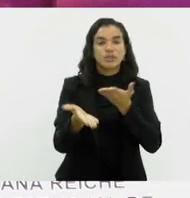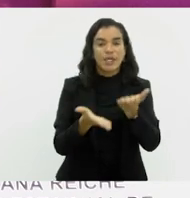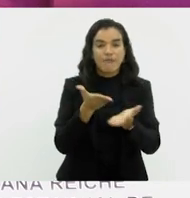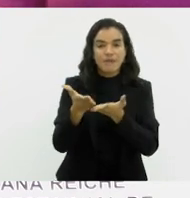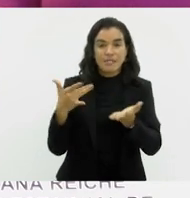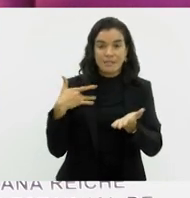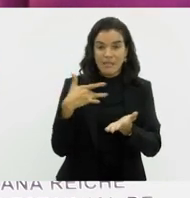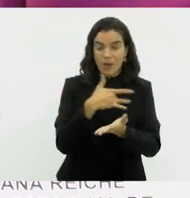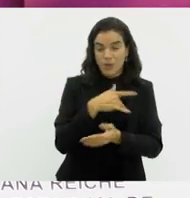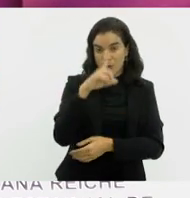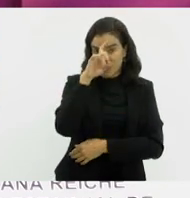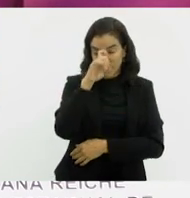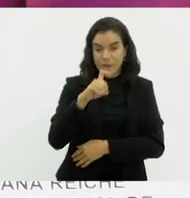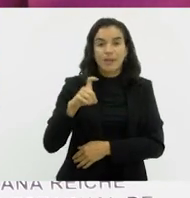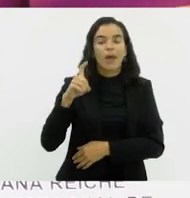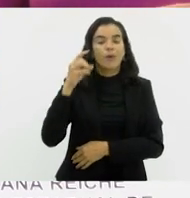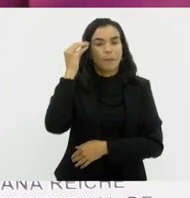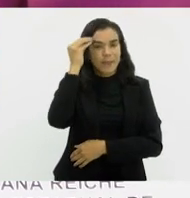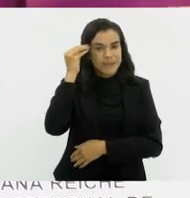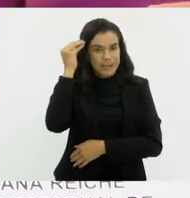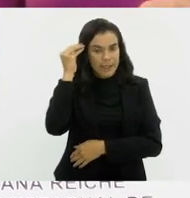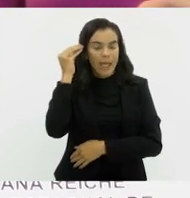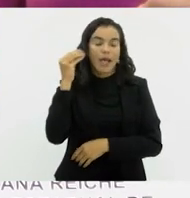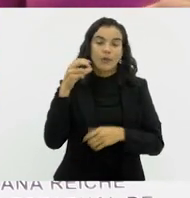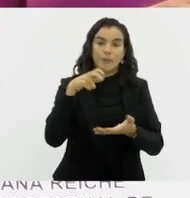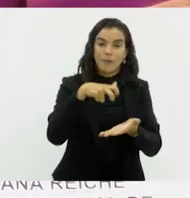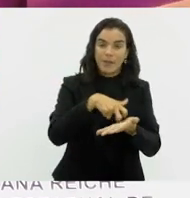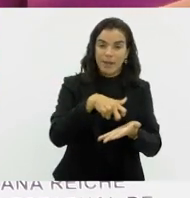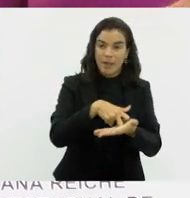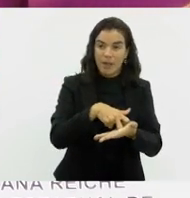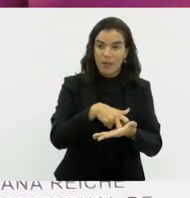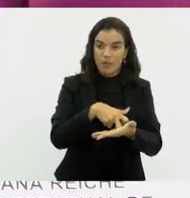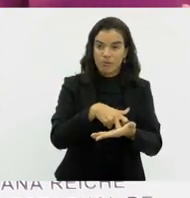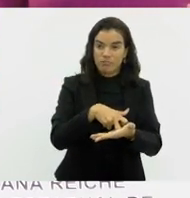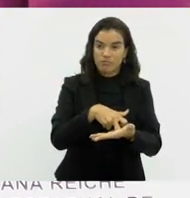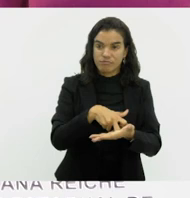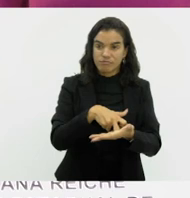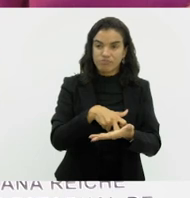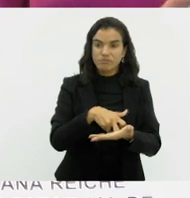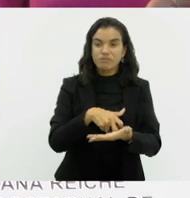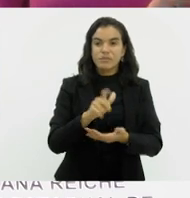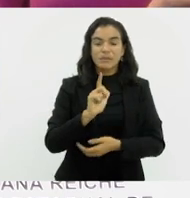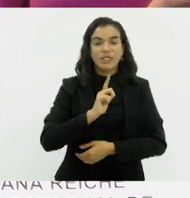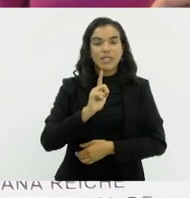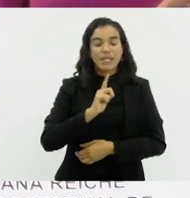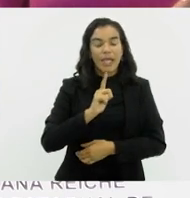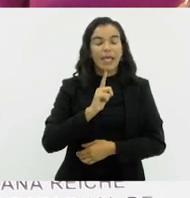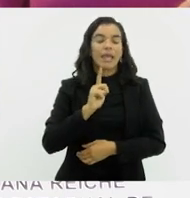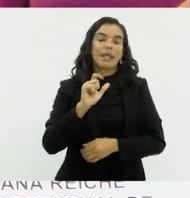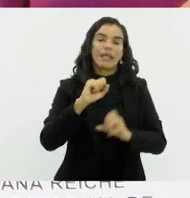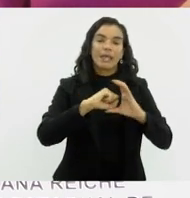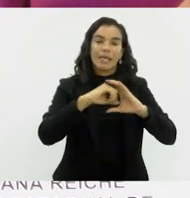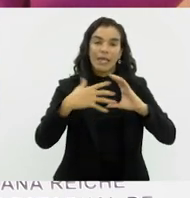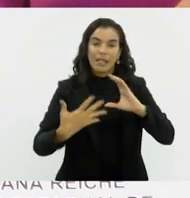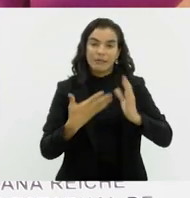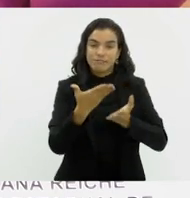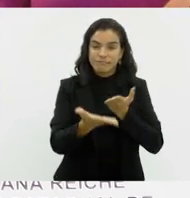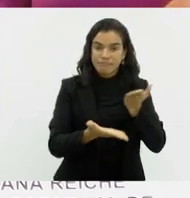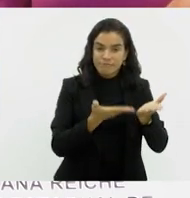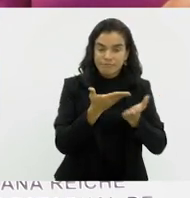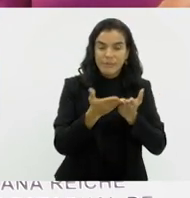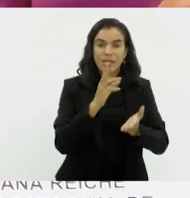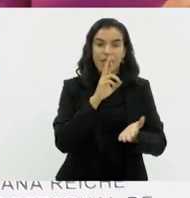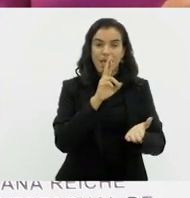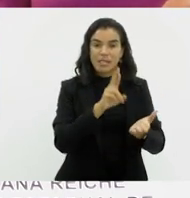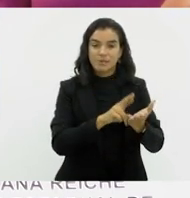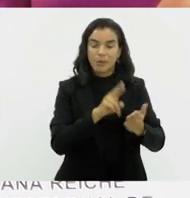saúde sanatório penal em cumprimento às recomendações, né, o qual possui características assistenciais de vigilância e resposta à